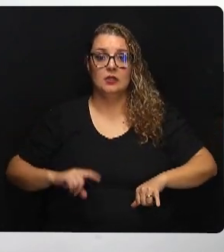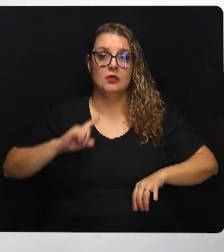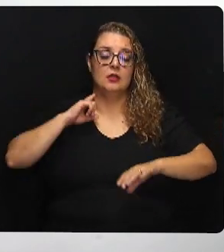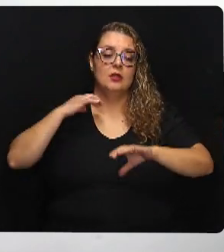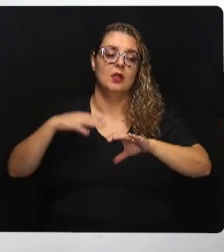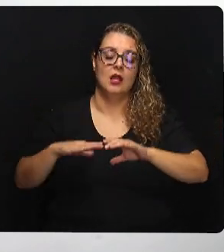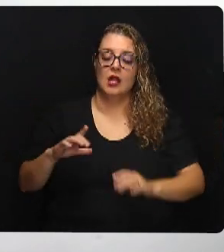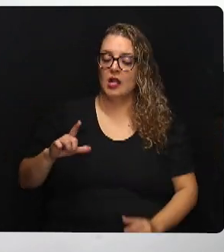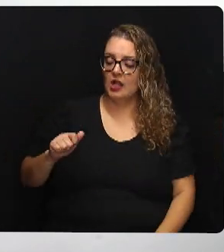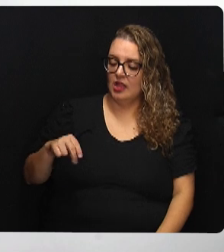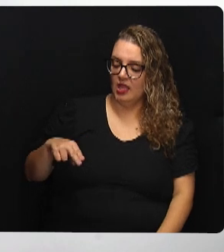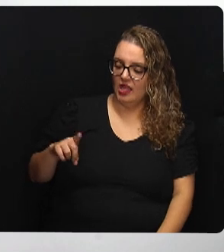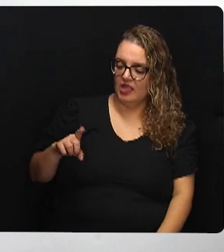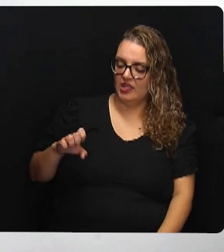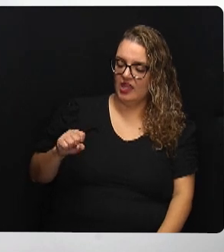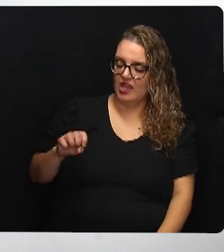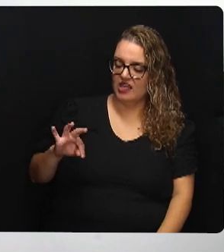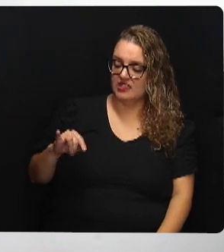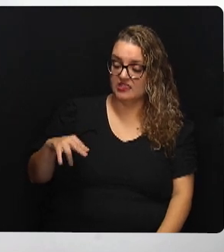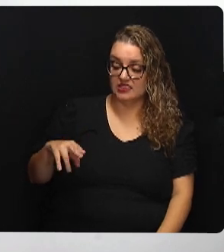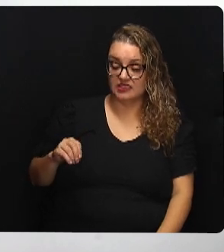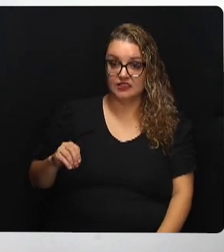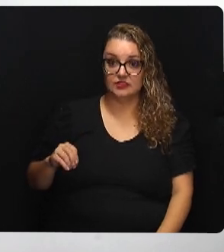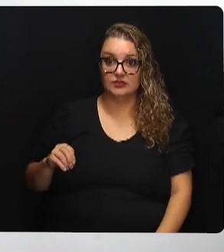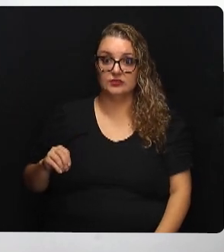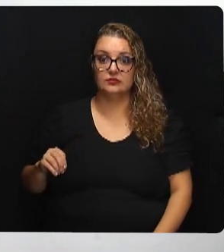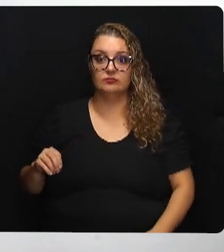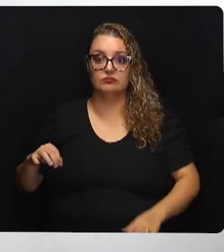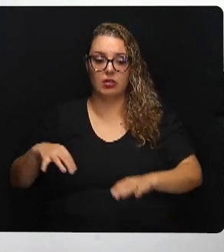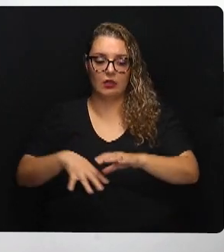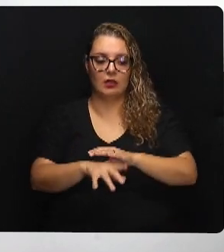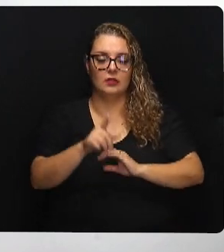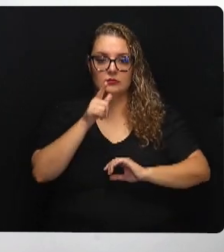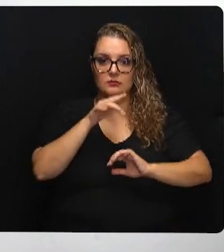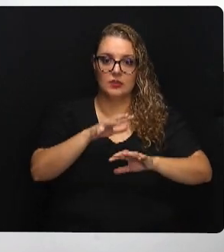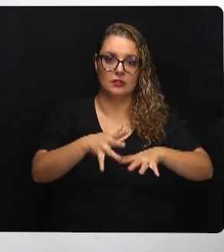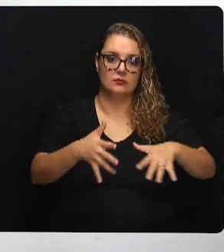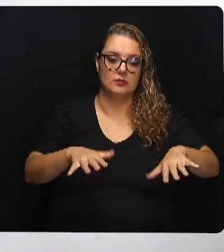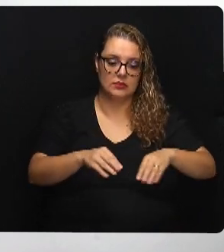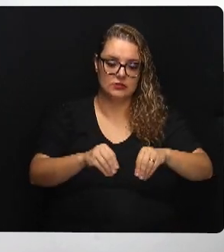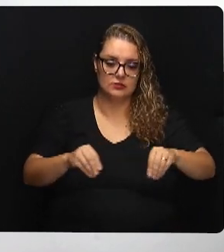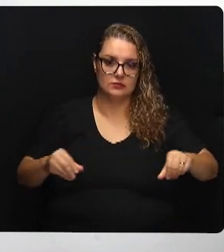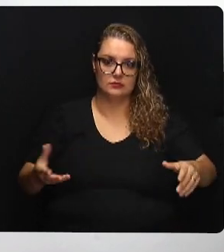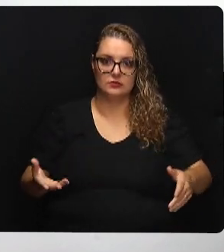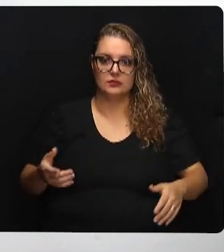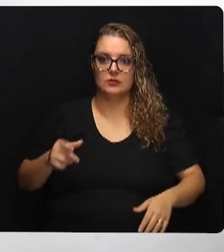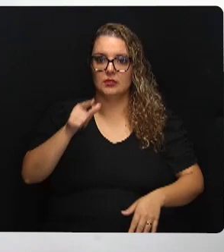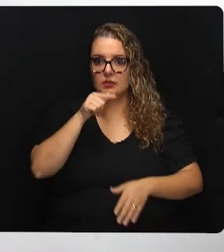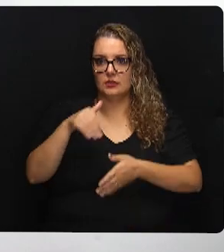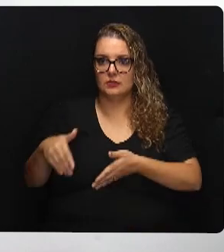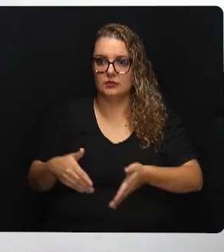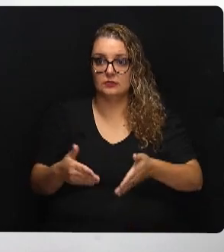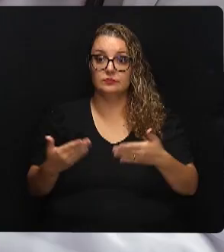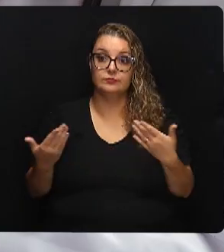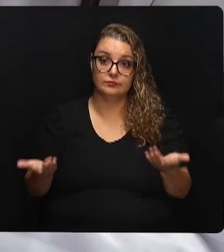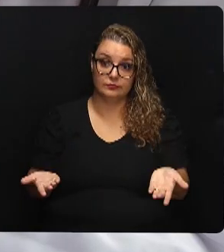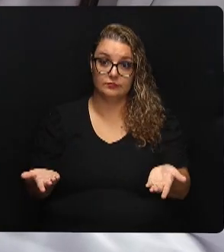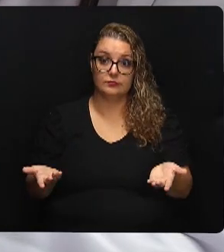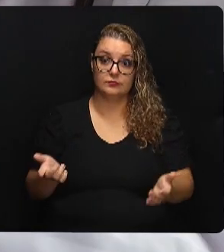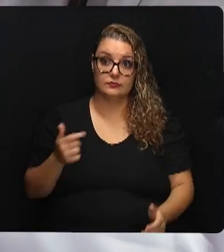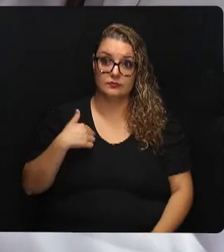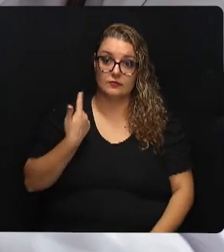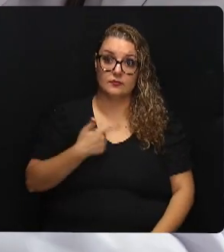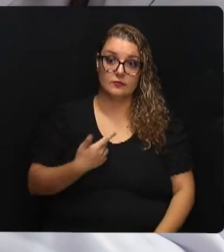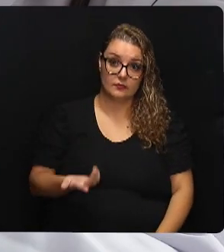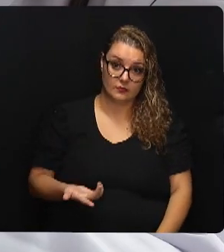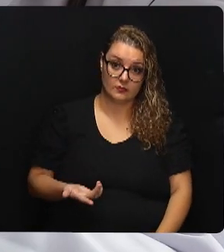com esgotos clandestinos que desembocam na praia, né, nos rios, então